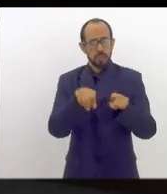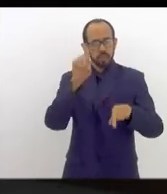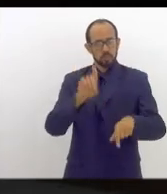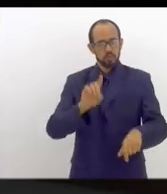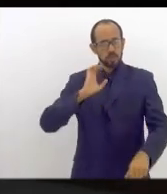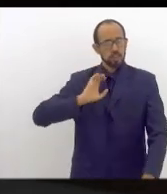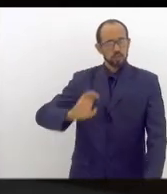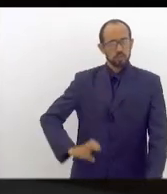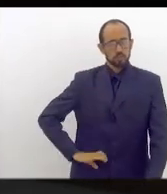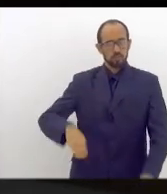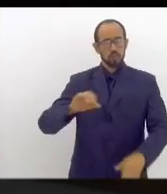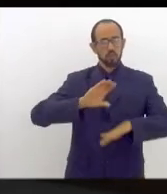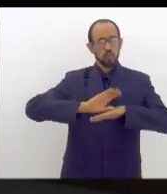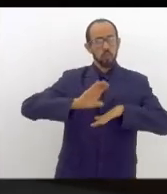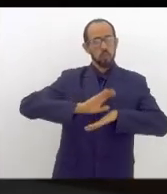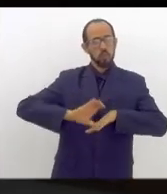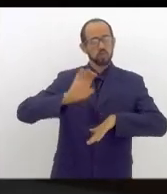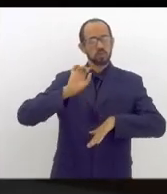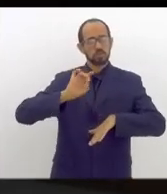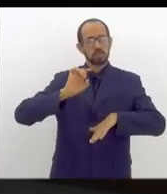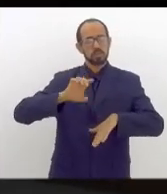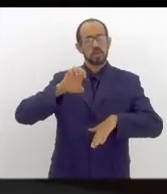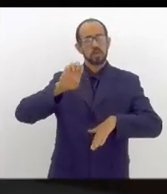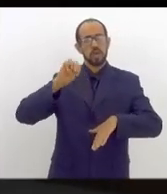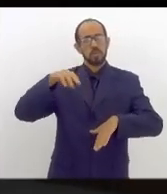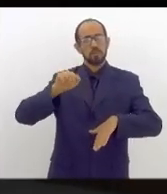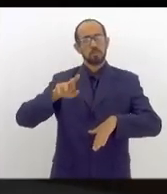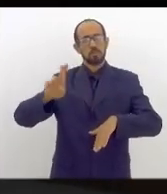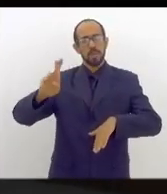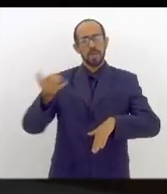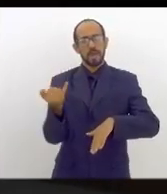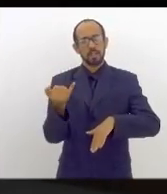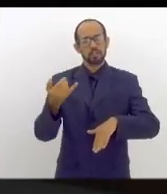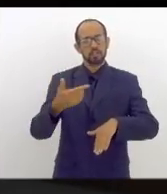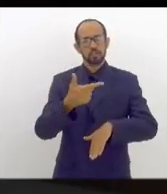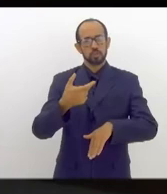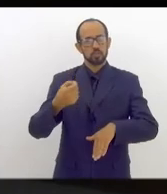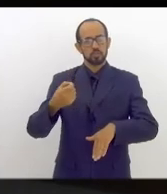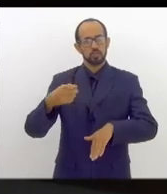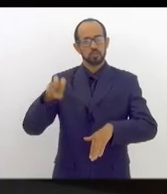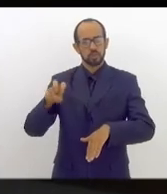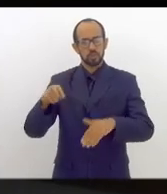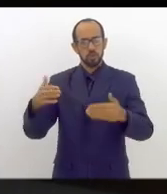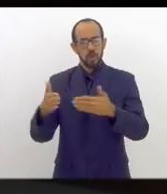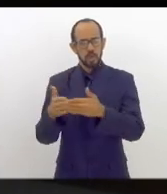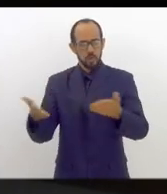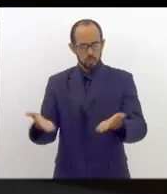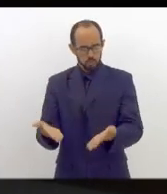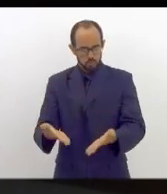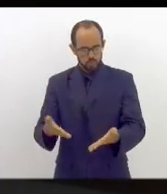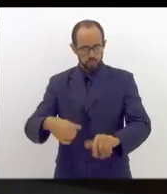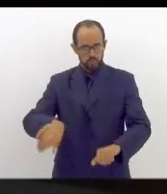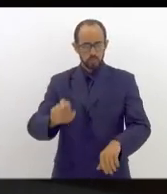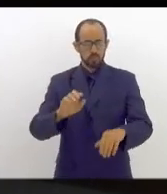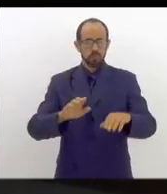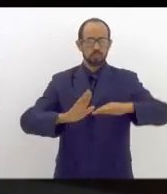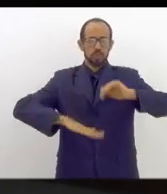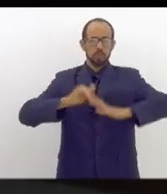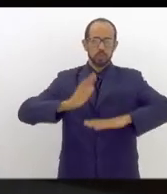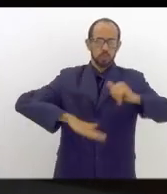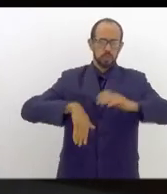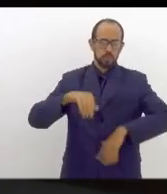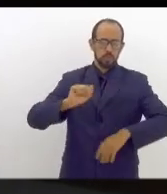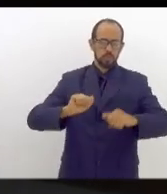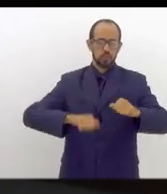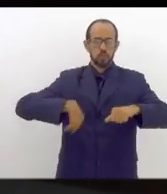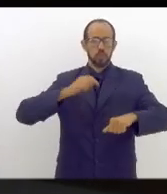no curso de especialização da emergem Desde o ano de 2005 profissionalmente atuou como Defensor Público tomando